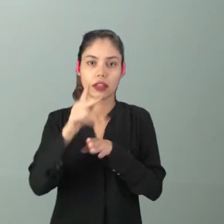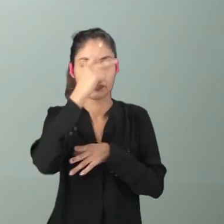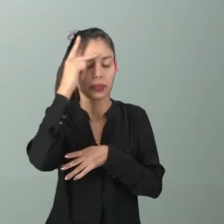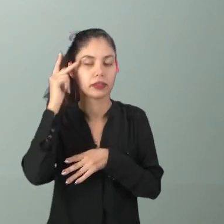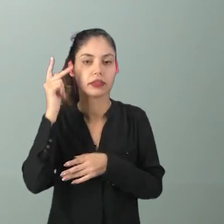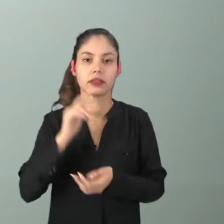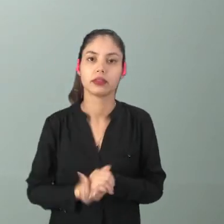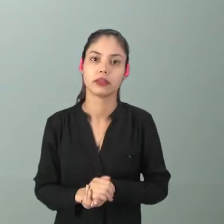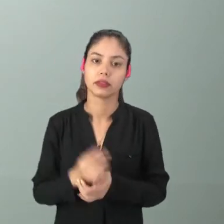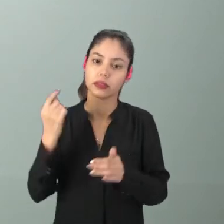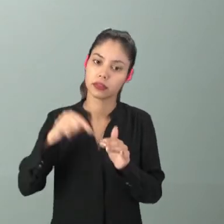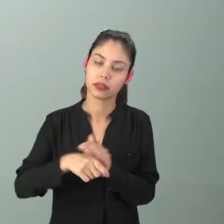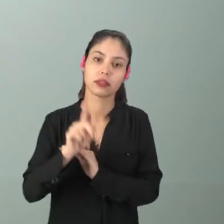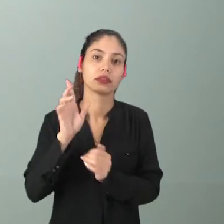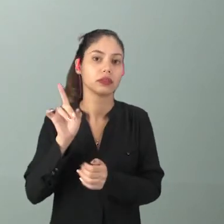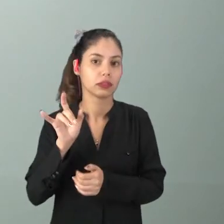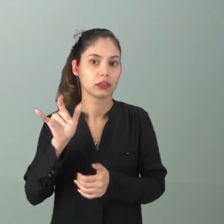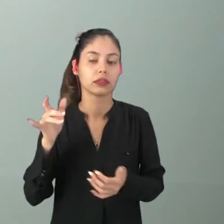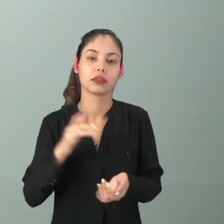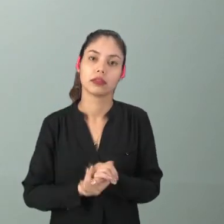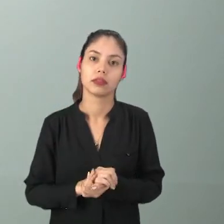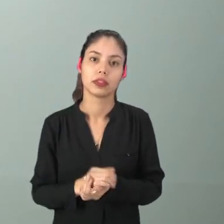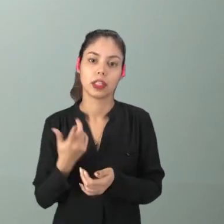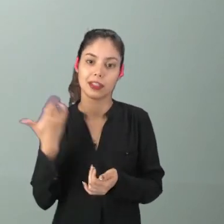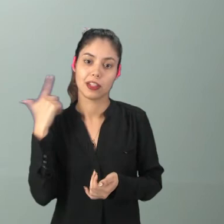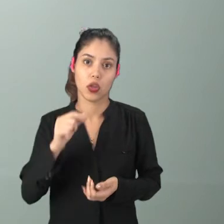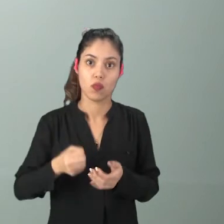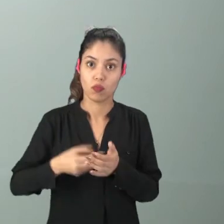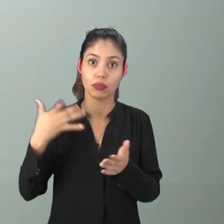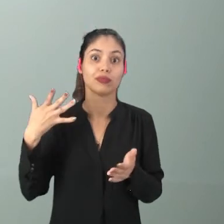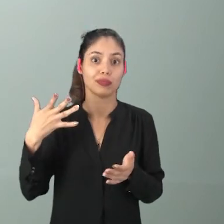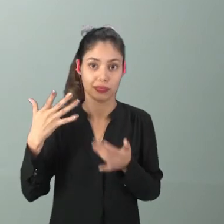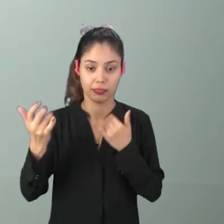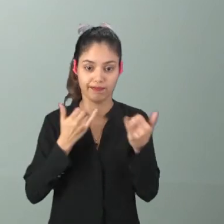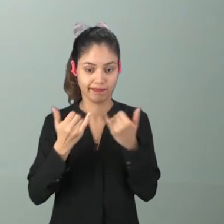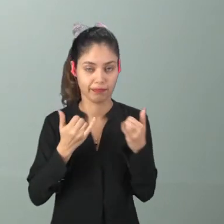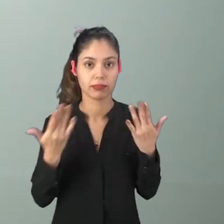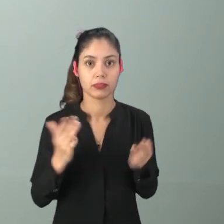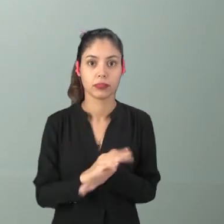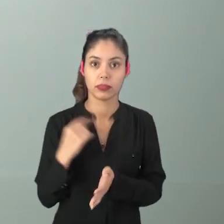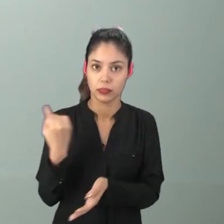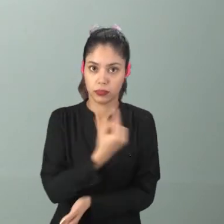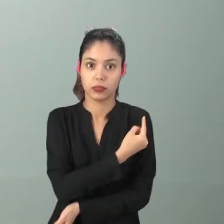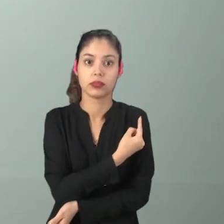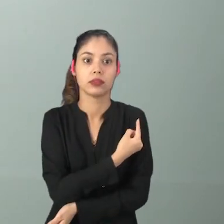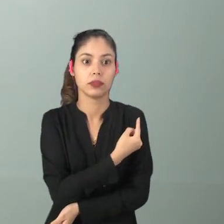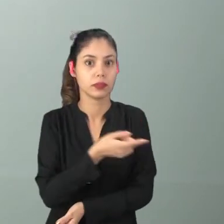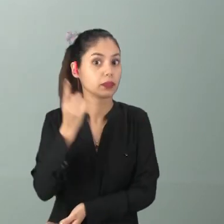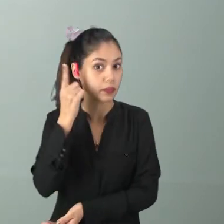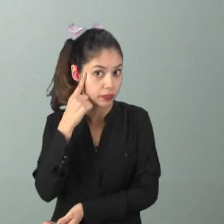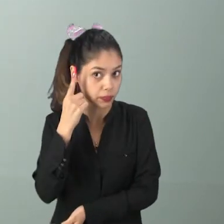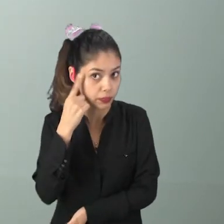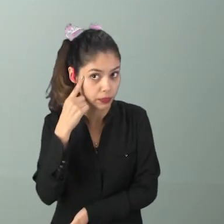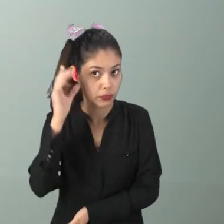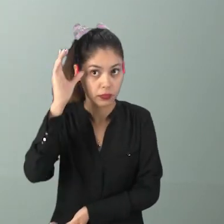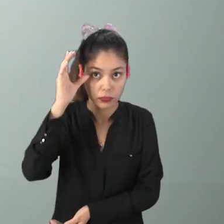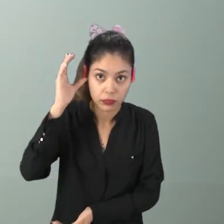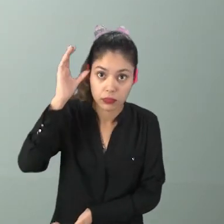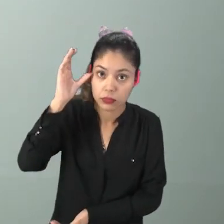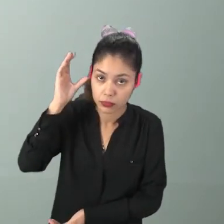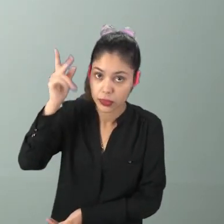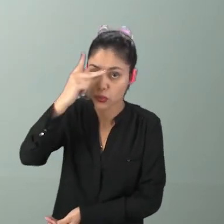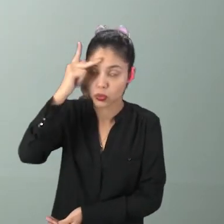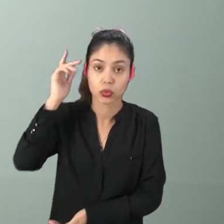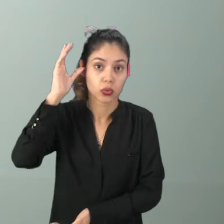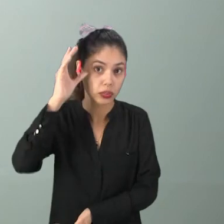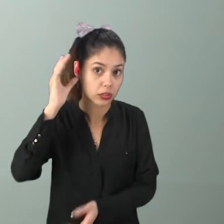que estão nesses aplicativos ganham muito dinheiro com propaganda. E nós temos que ser conscientes, temos que ser cidadãos